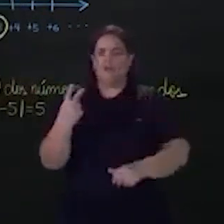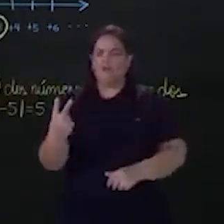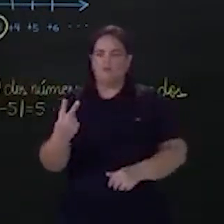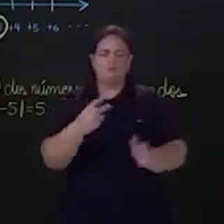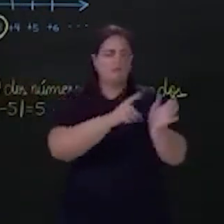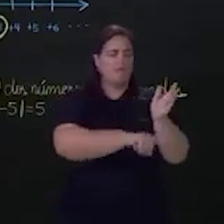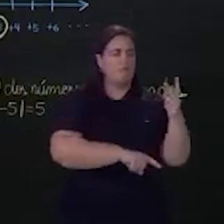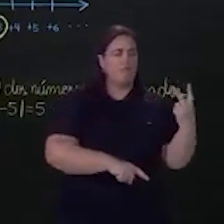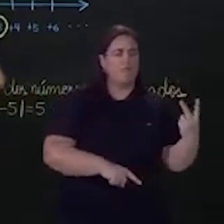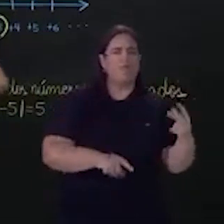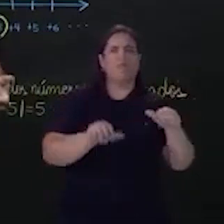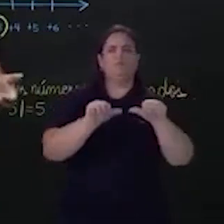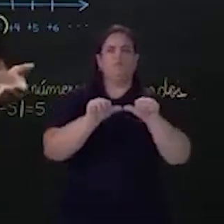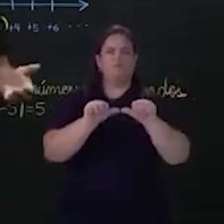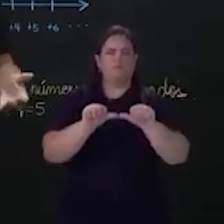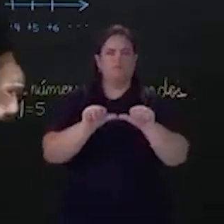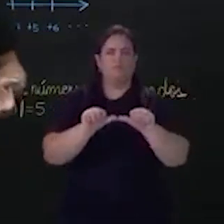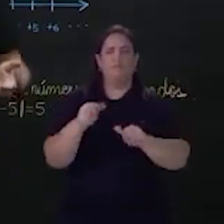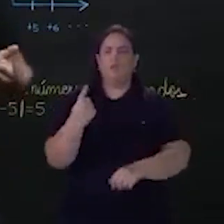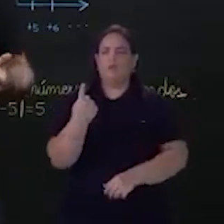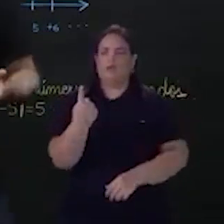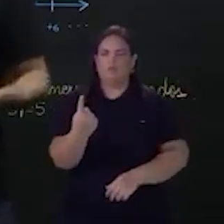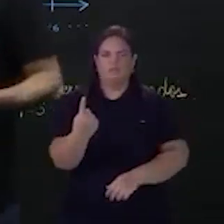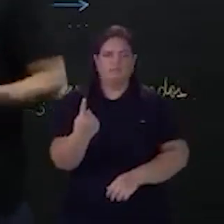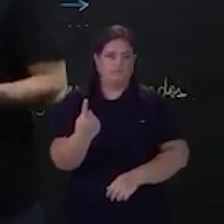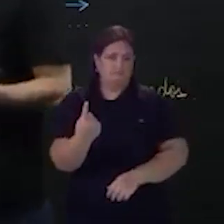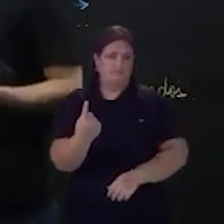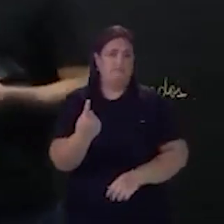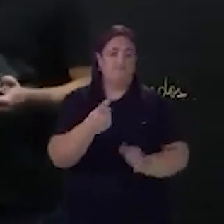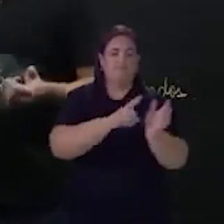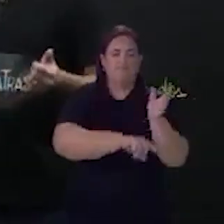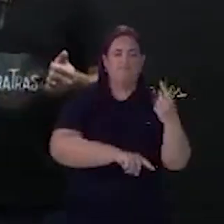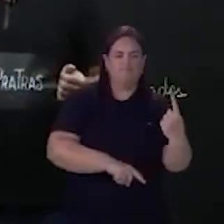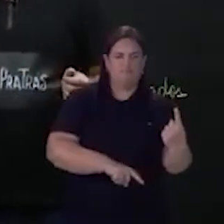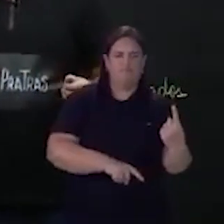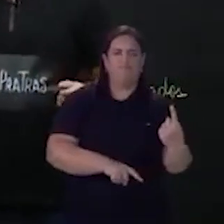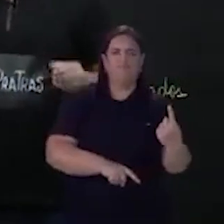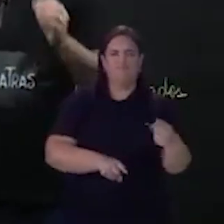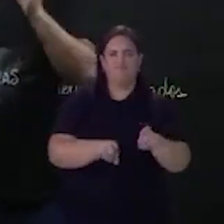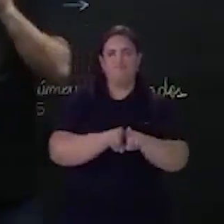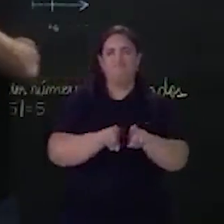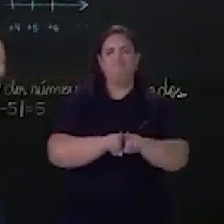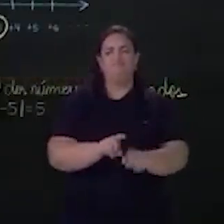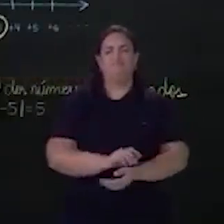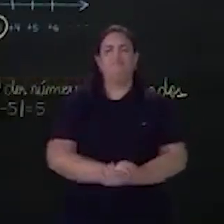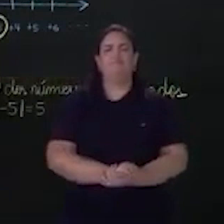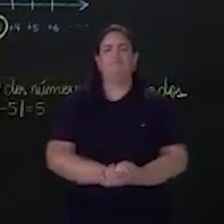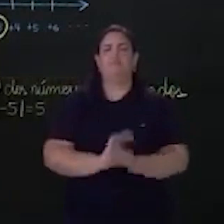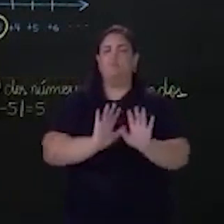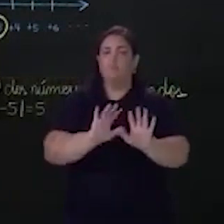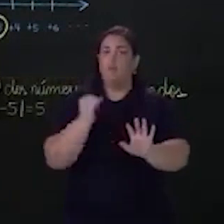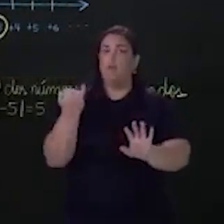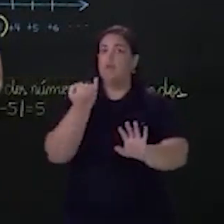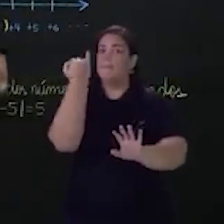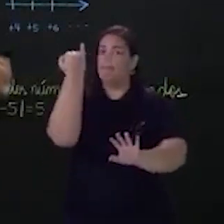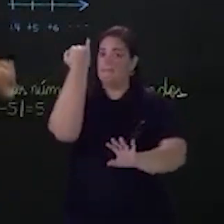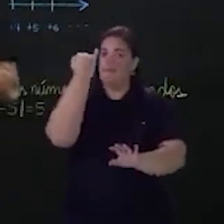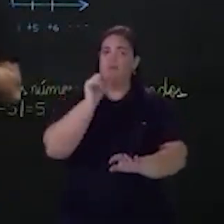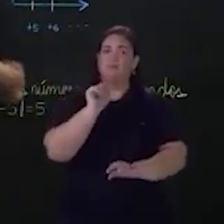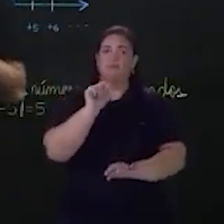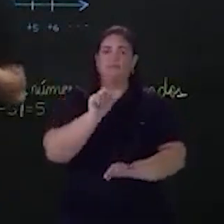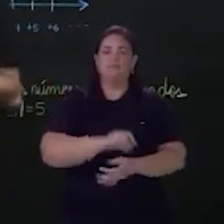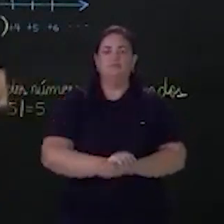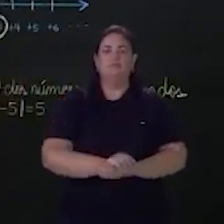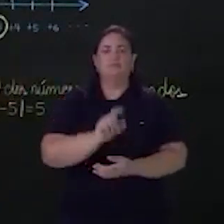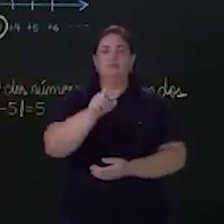2 e menos 2 também serão simétricos, assim como 1 e menos 1. Outra coisa importante que você pode